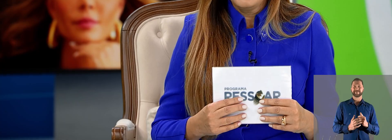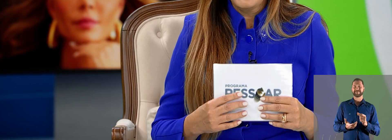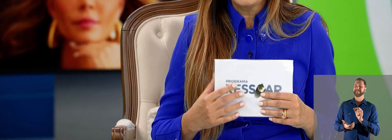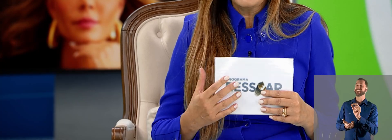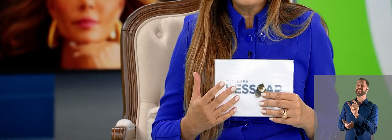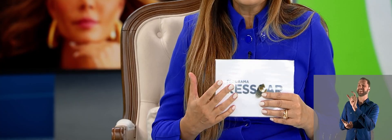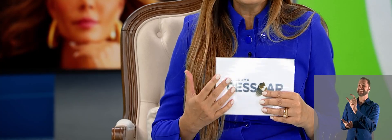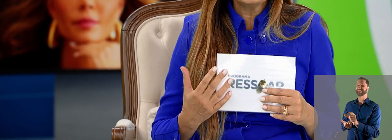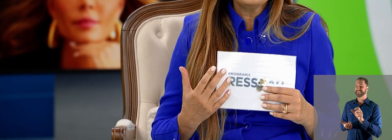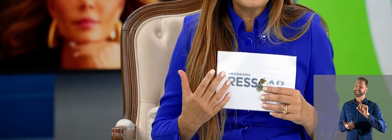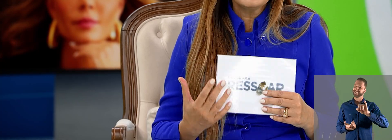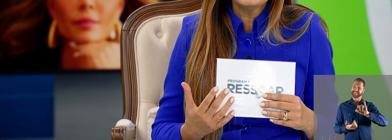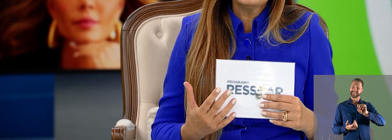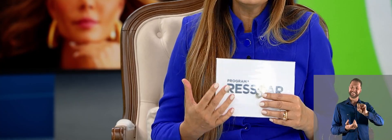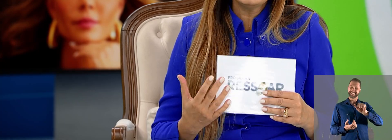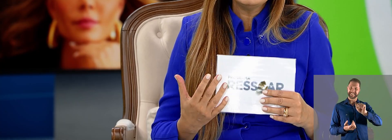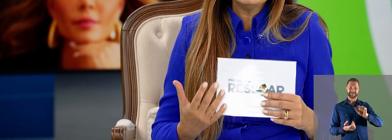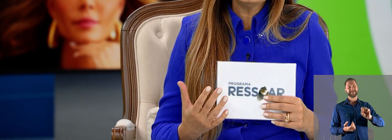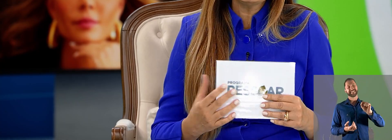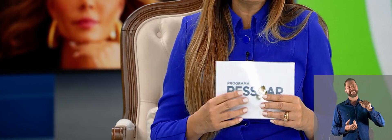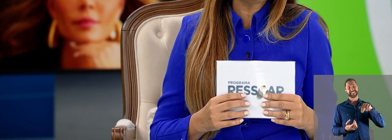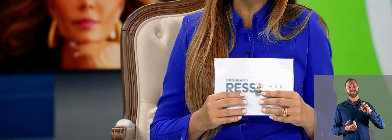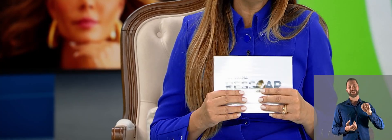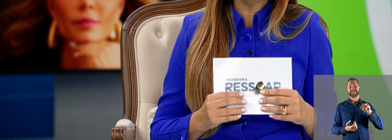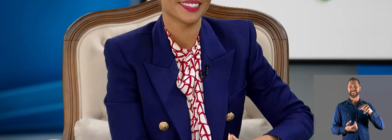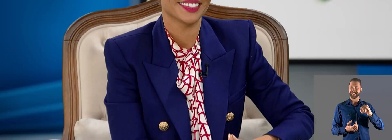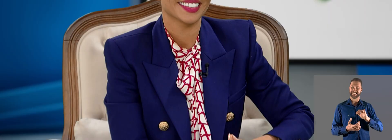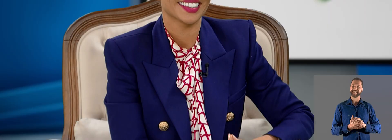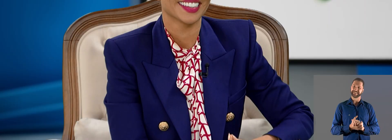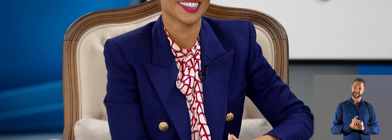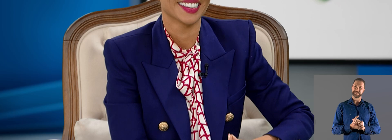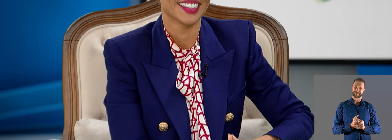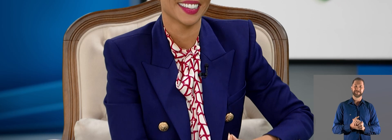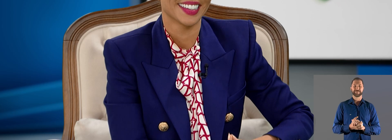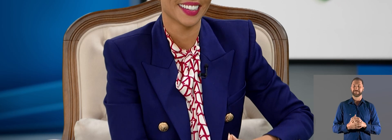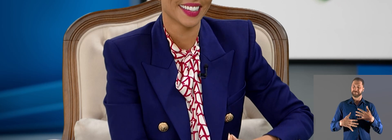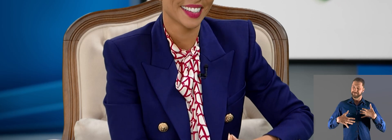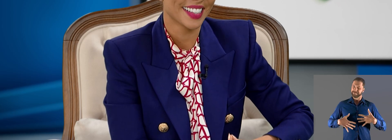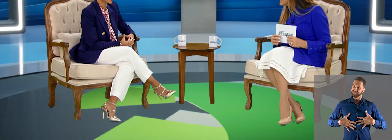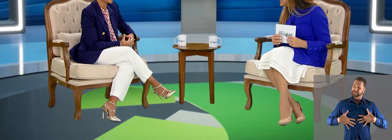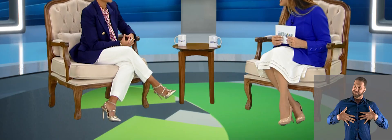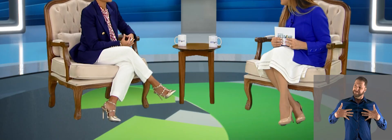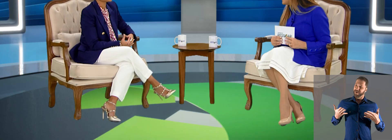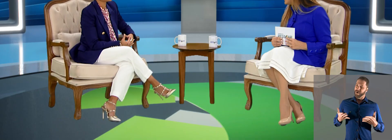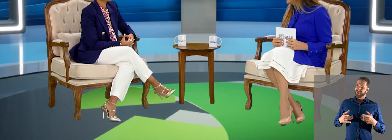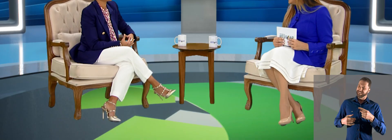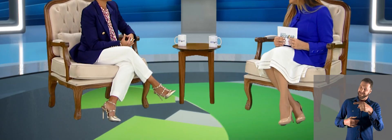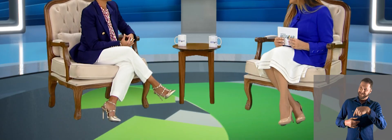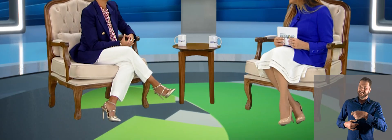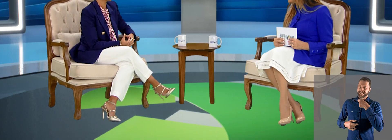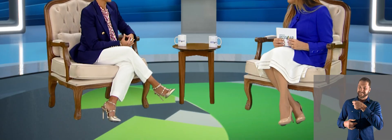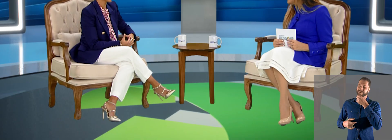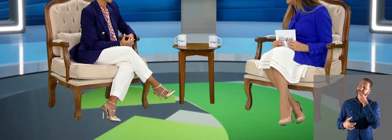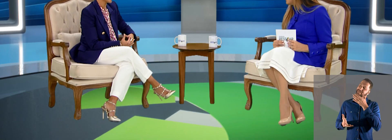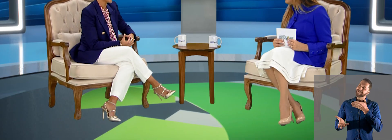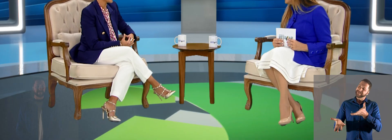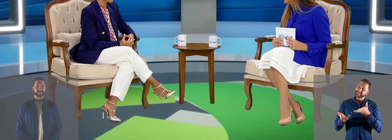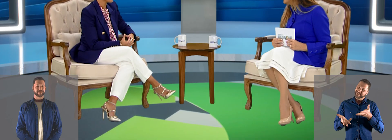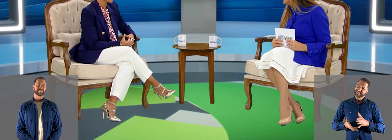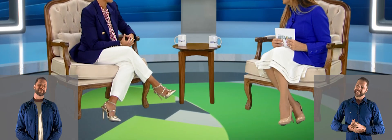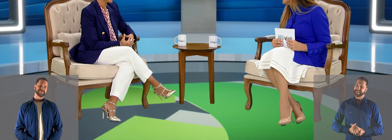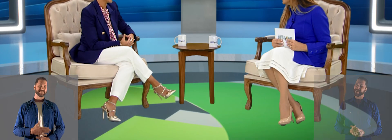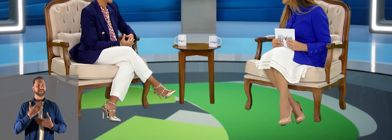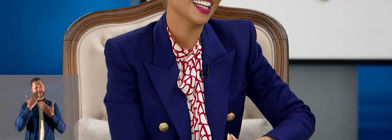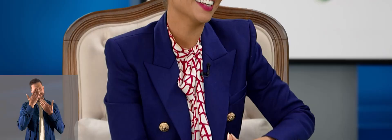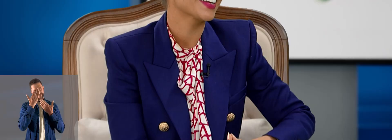E é claro que eu estou falando de Isa Santini e Que honra te receber aqui obrigada